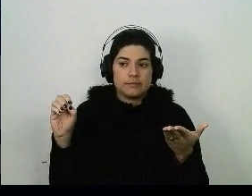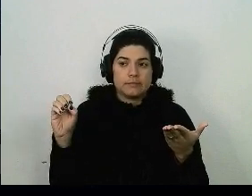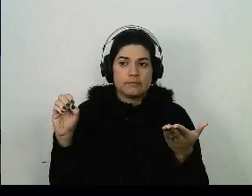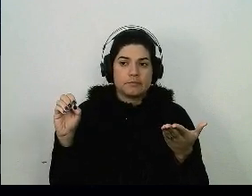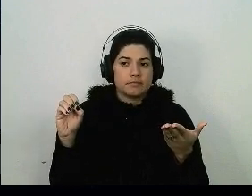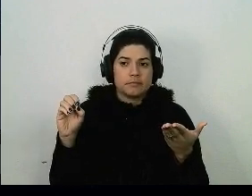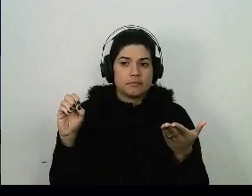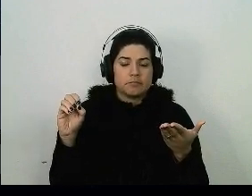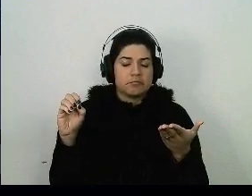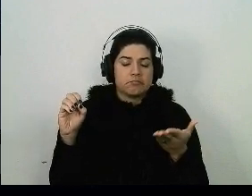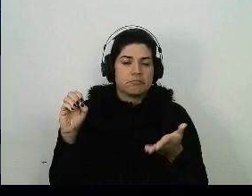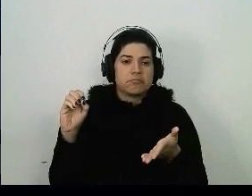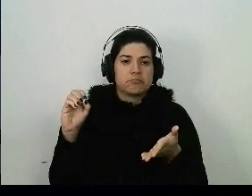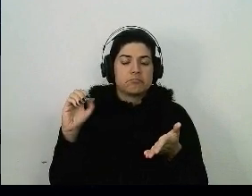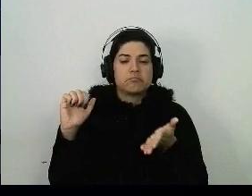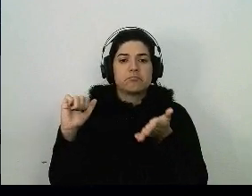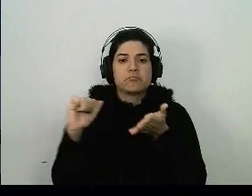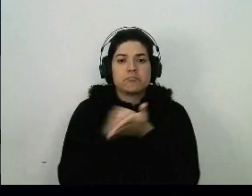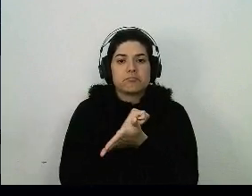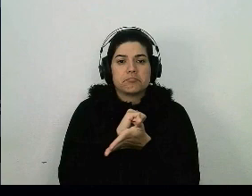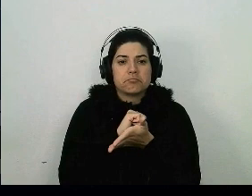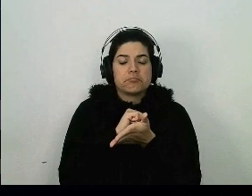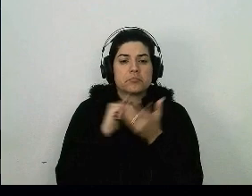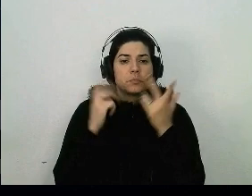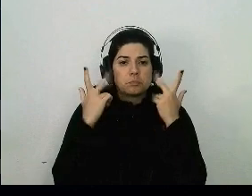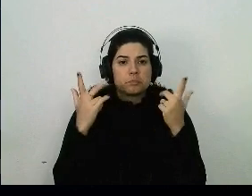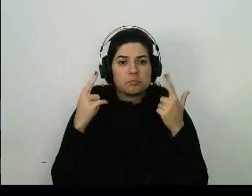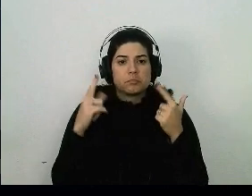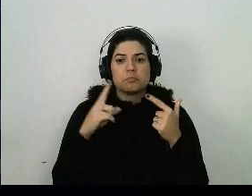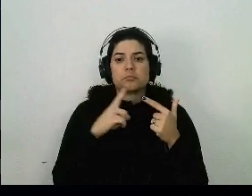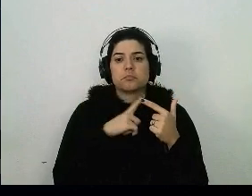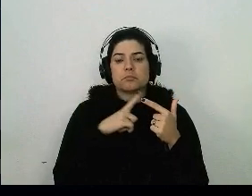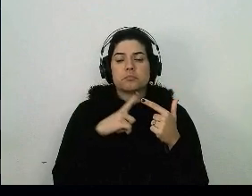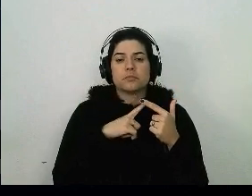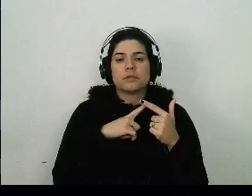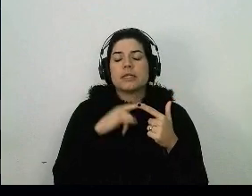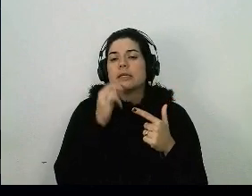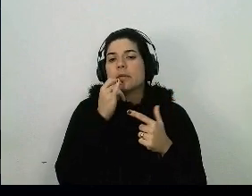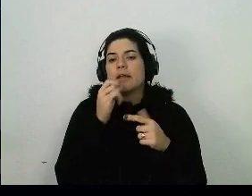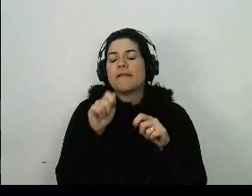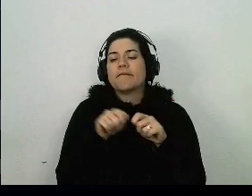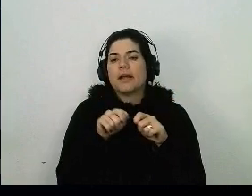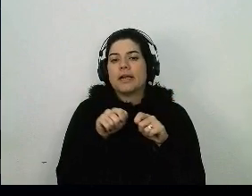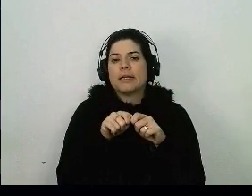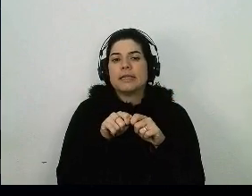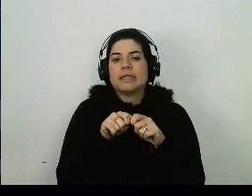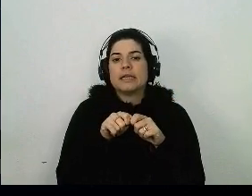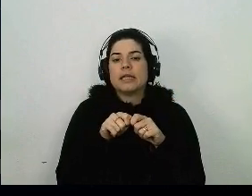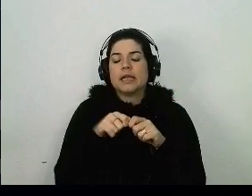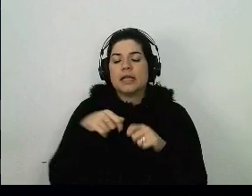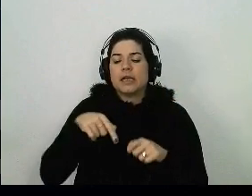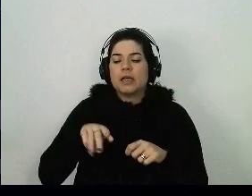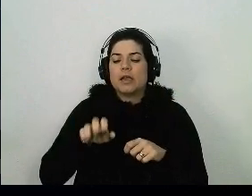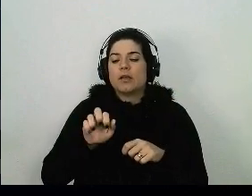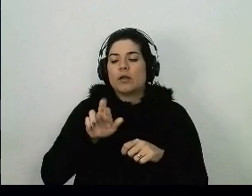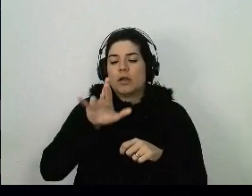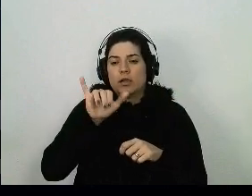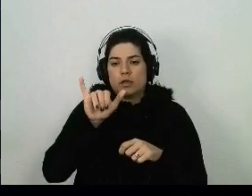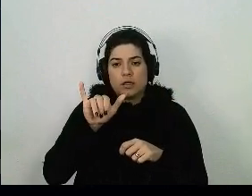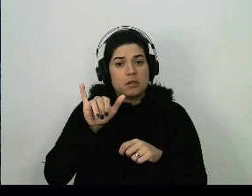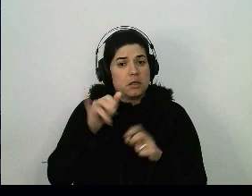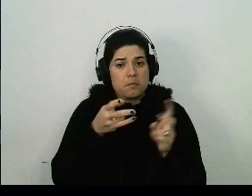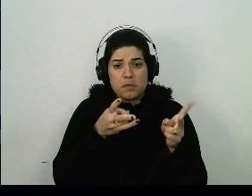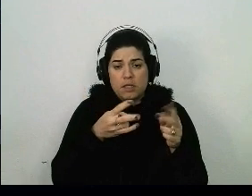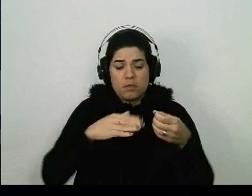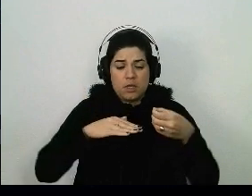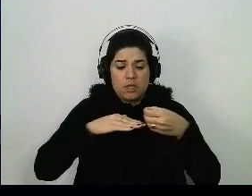exclusão comum que se faz quando você gera uma query do nosso banco de dados. Ele manteve lá o dado. Só que ele criou